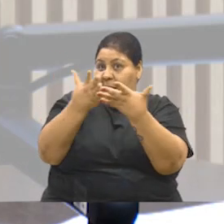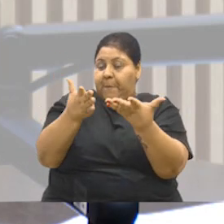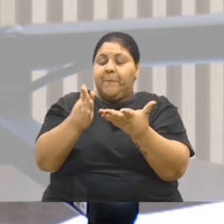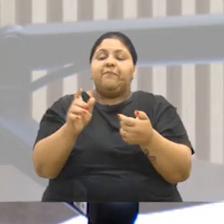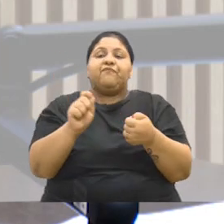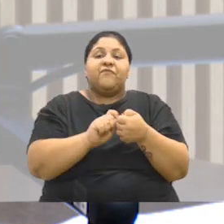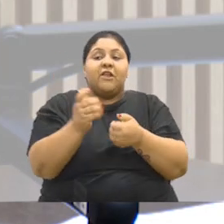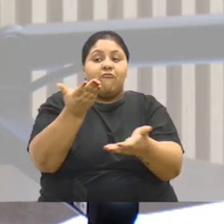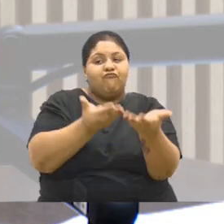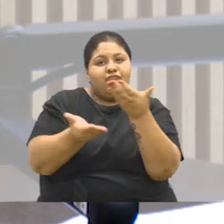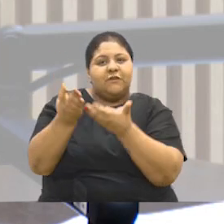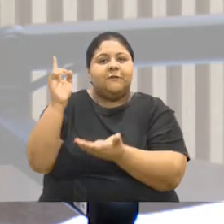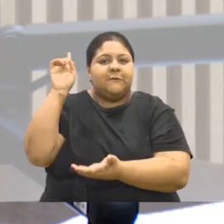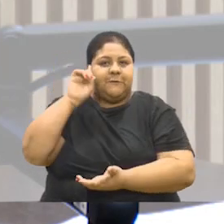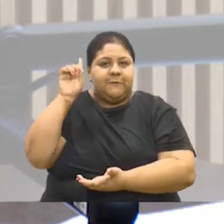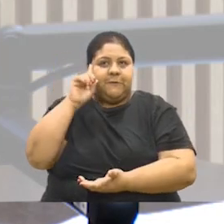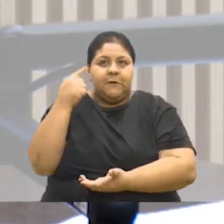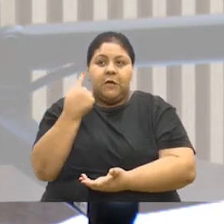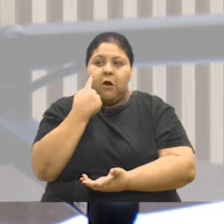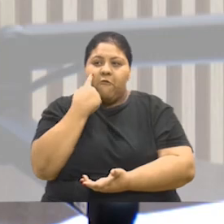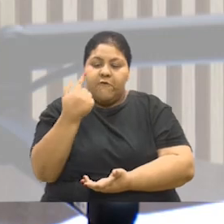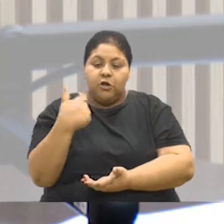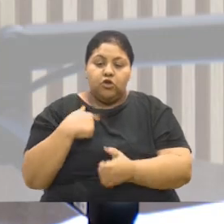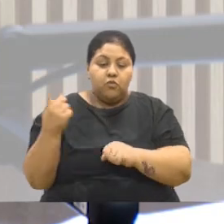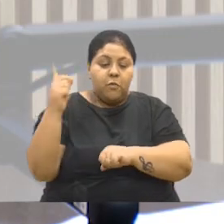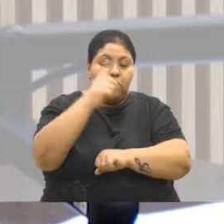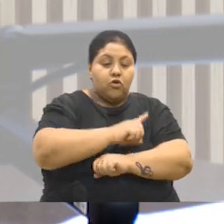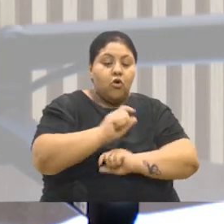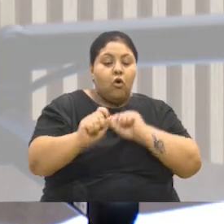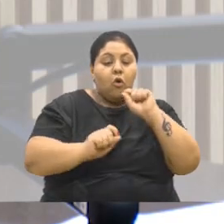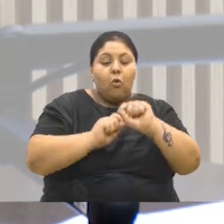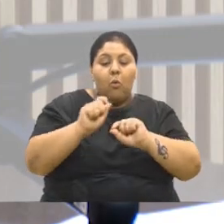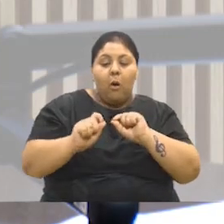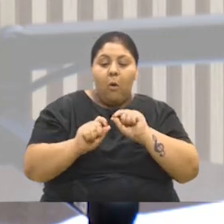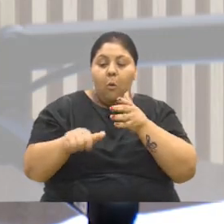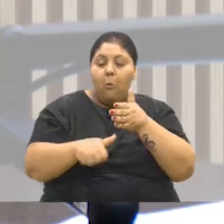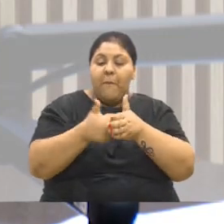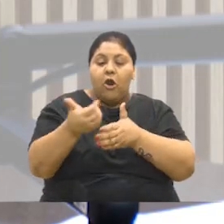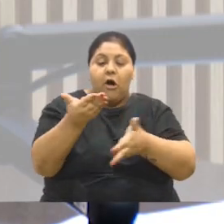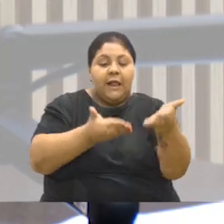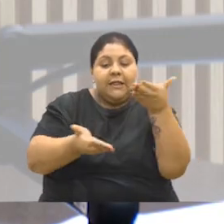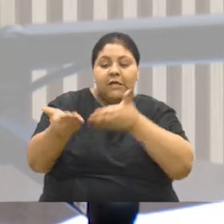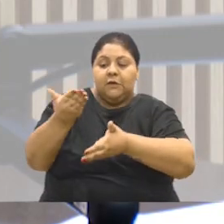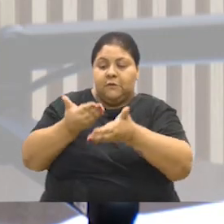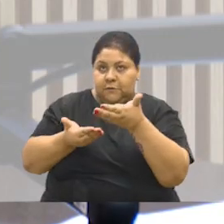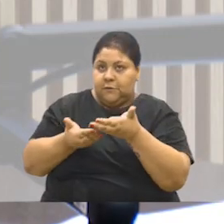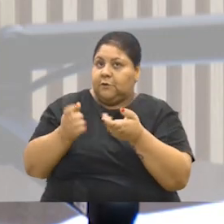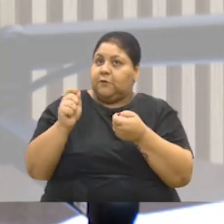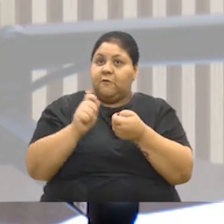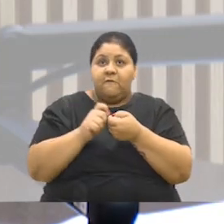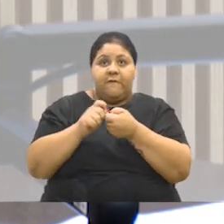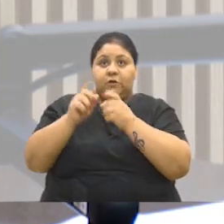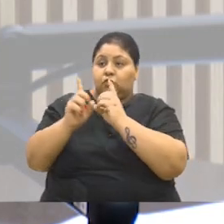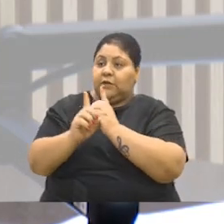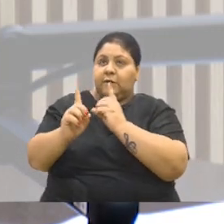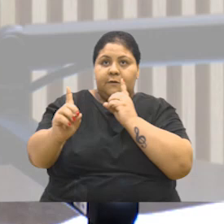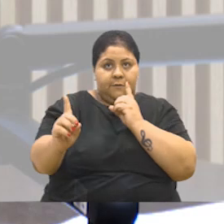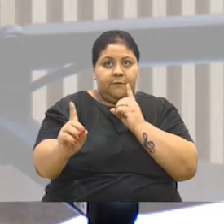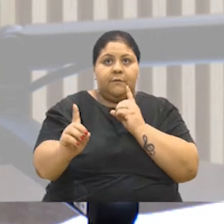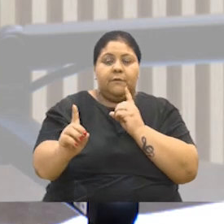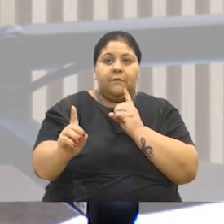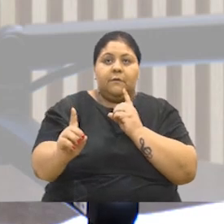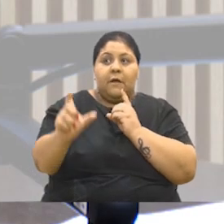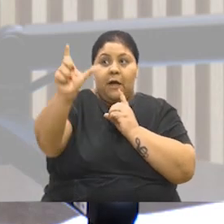atendimentos diários. Eu vejo durante o meu dia qual a minha condição de atendimento. Eu faço tudo à distância. A pessoa entra em